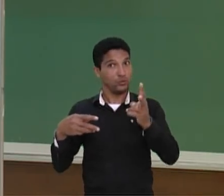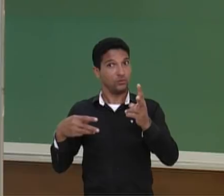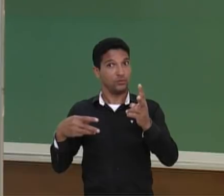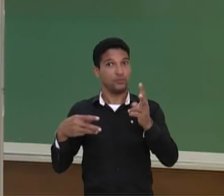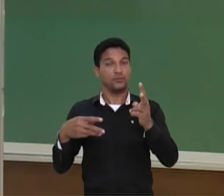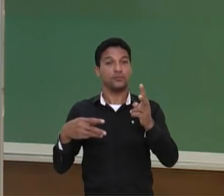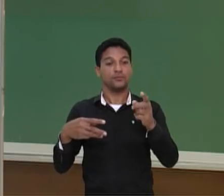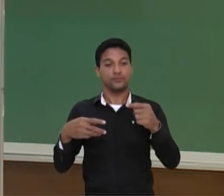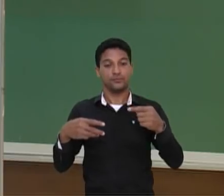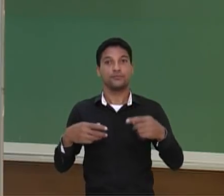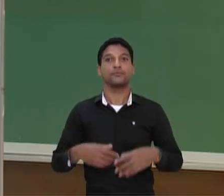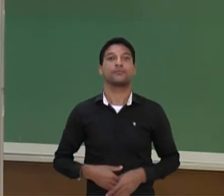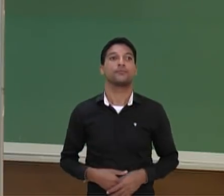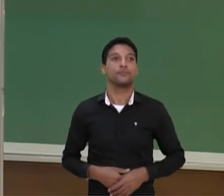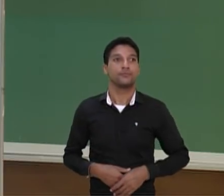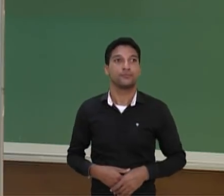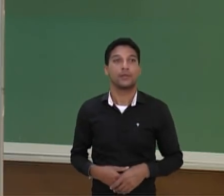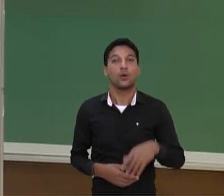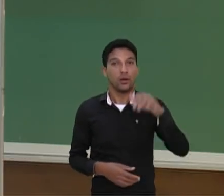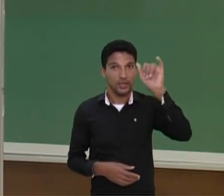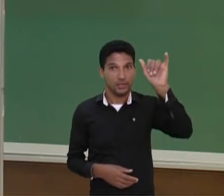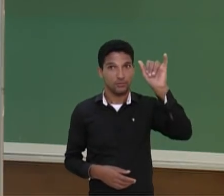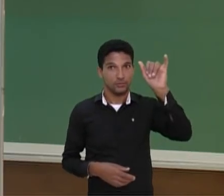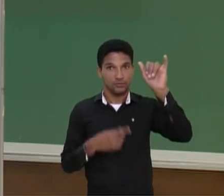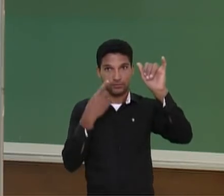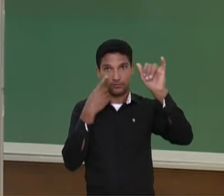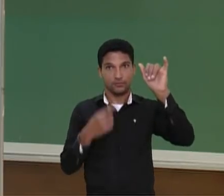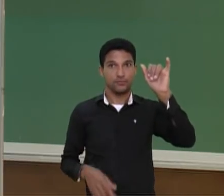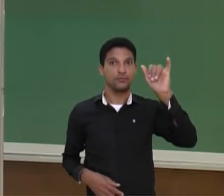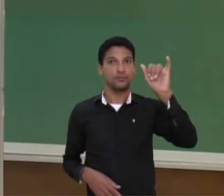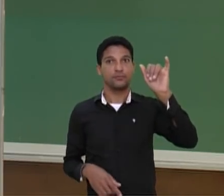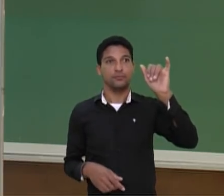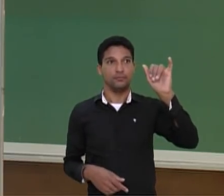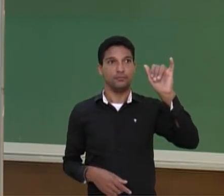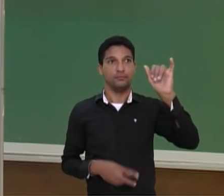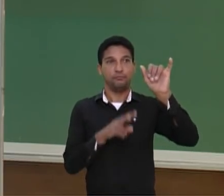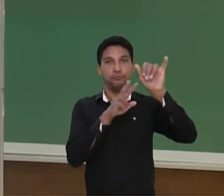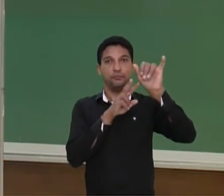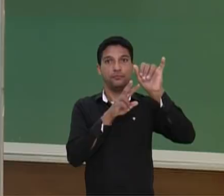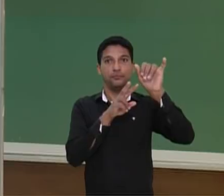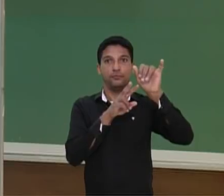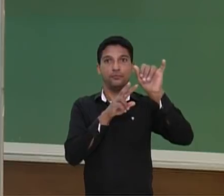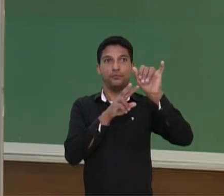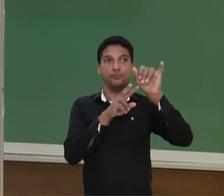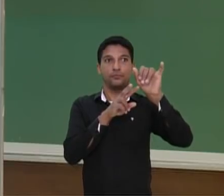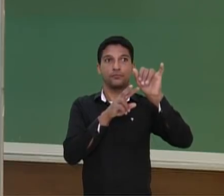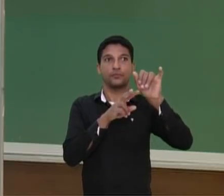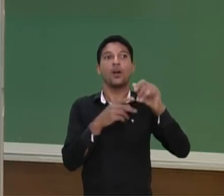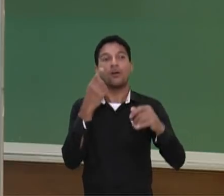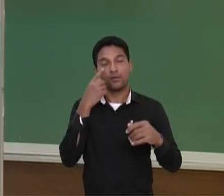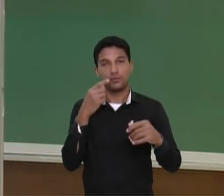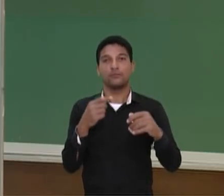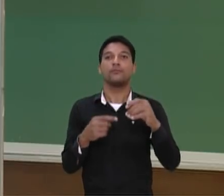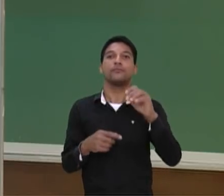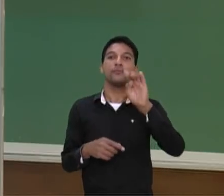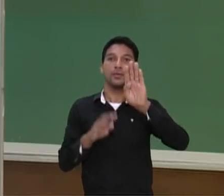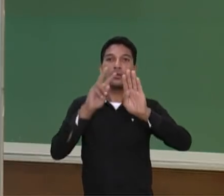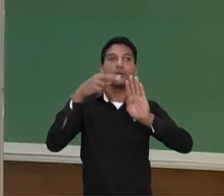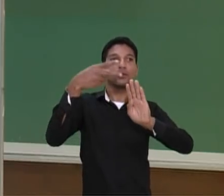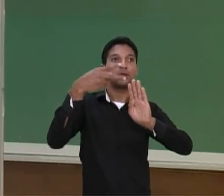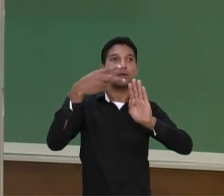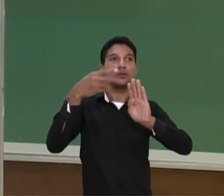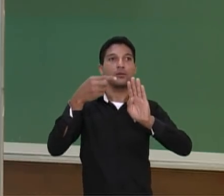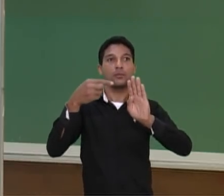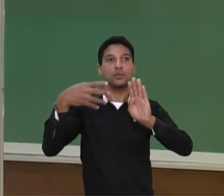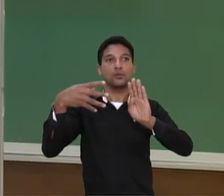-3 para y do vértice e o delta a gente tem aquela expressão bel quadrado menos 4x